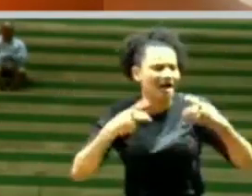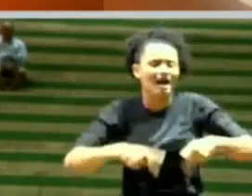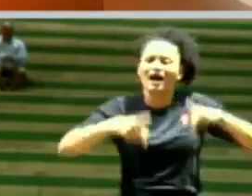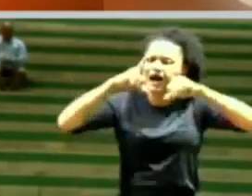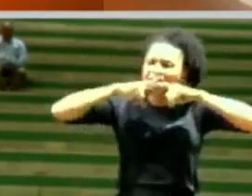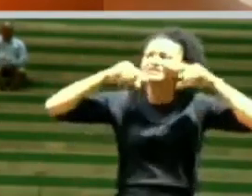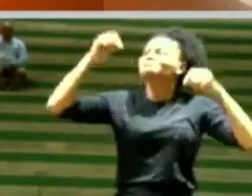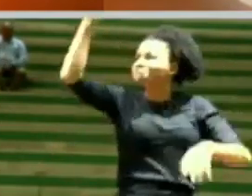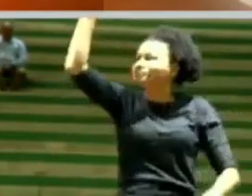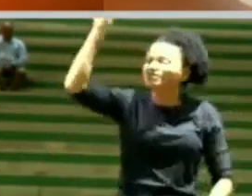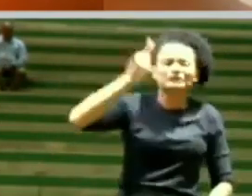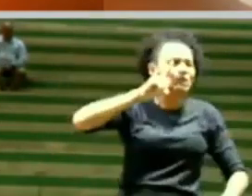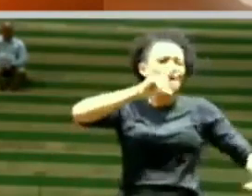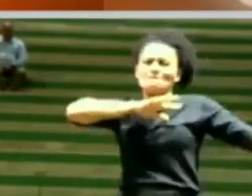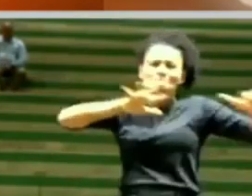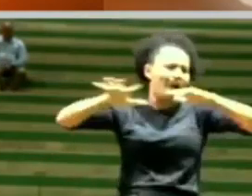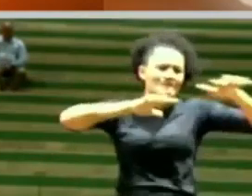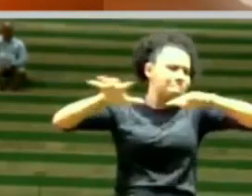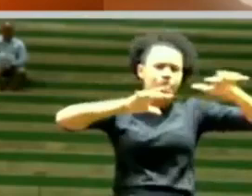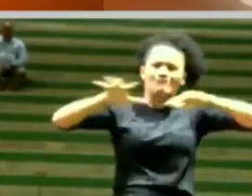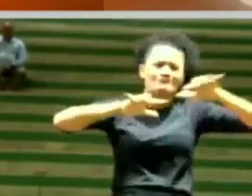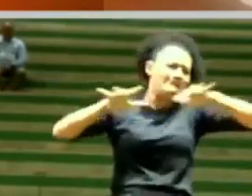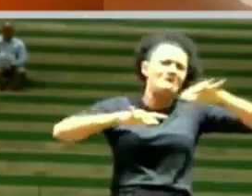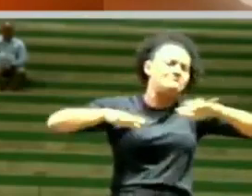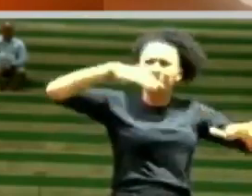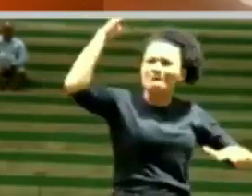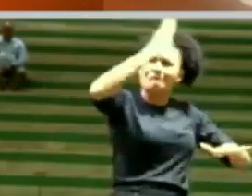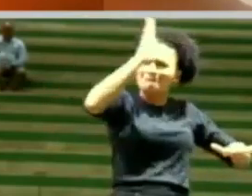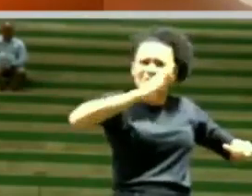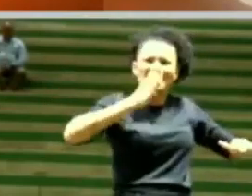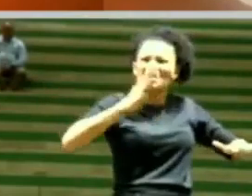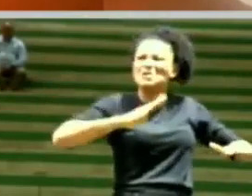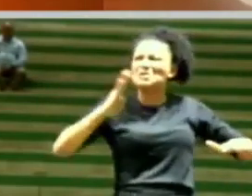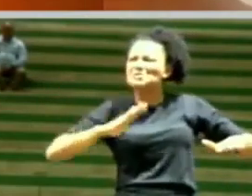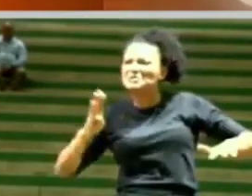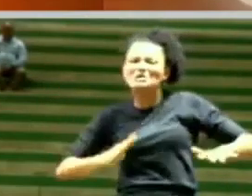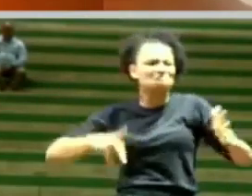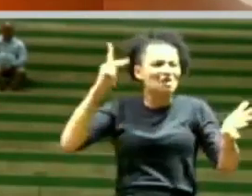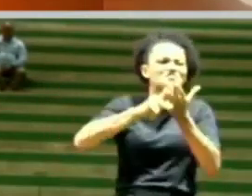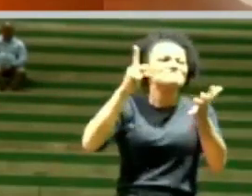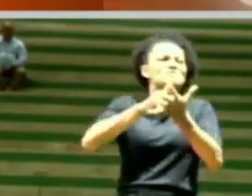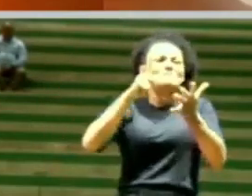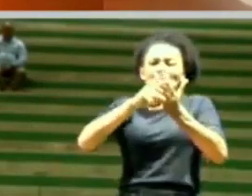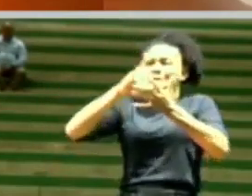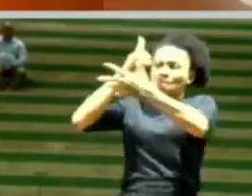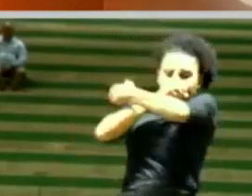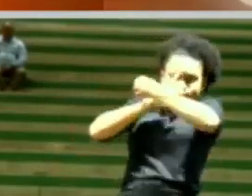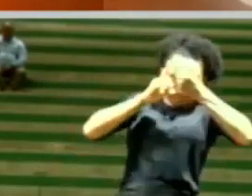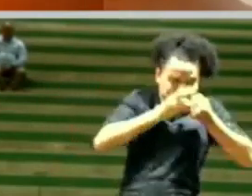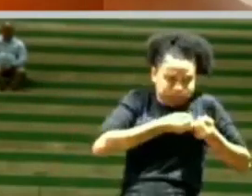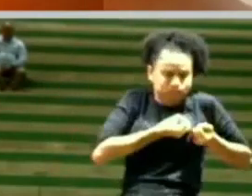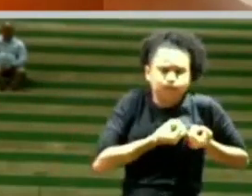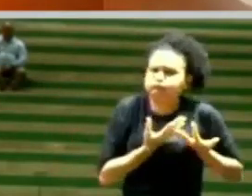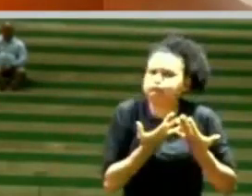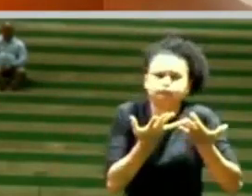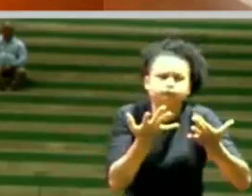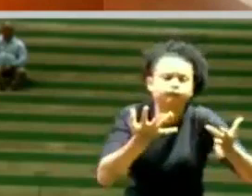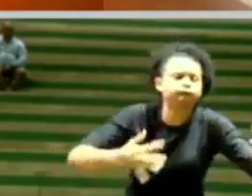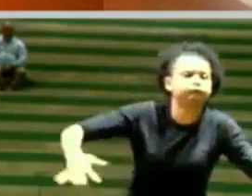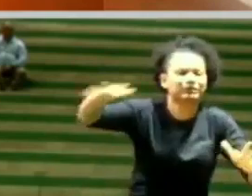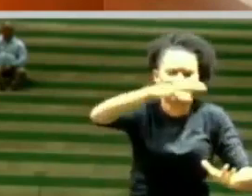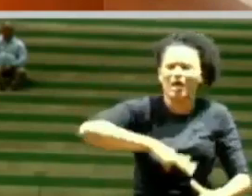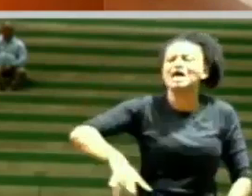E Deus sacudir esse país com um verdadeiro avivamento. Quem reconhece